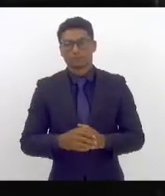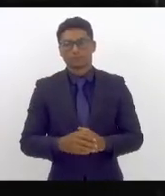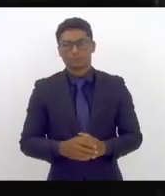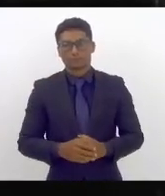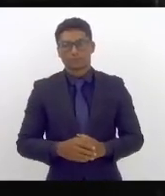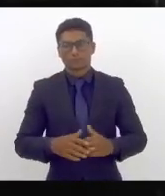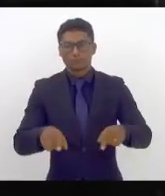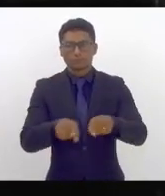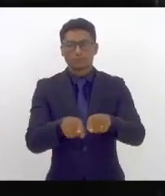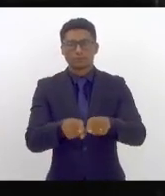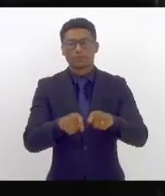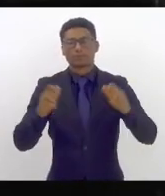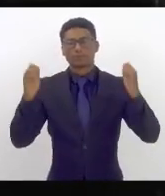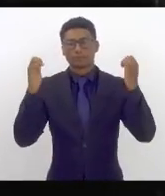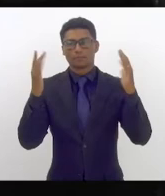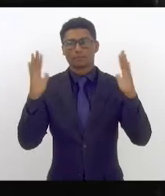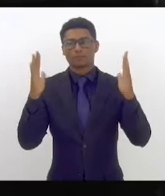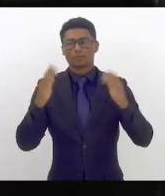parabenizar